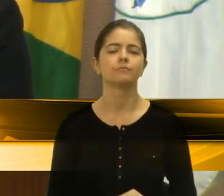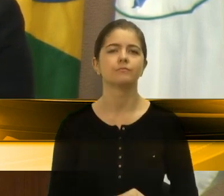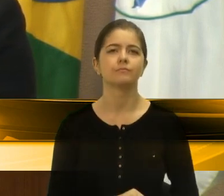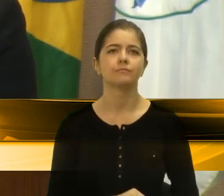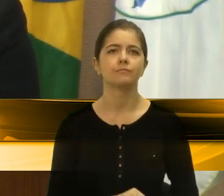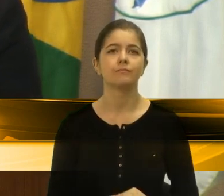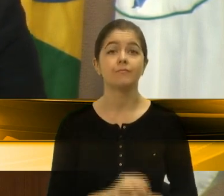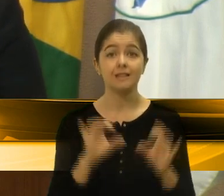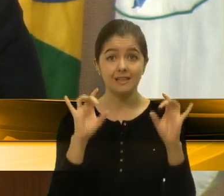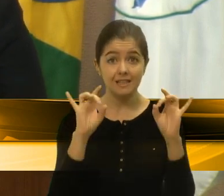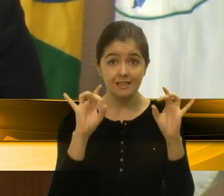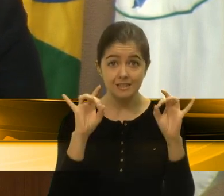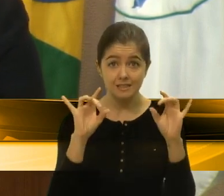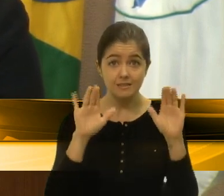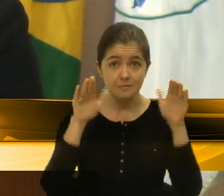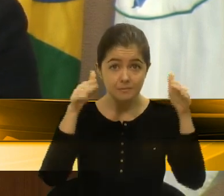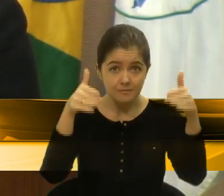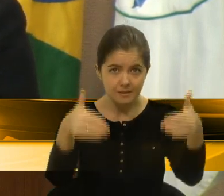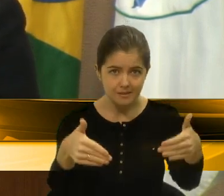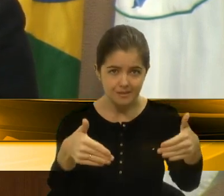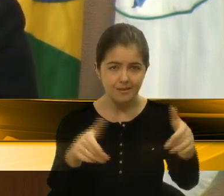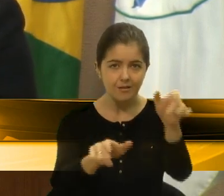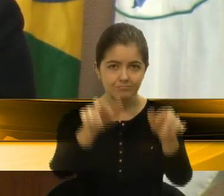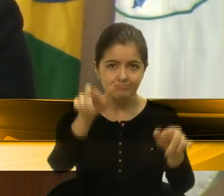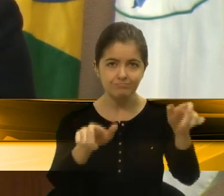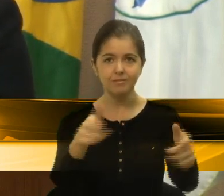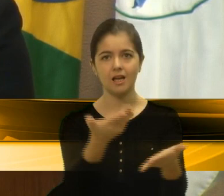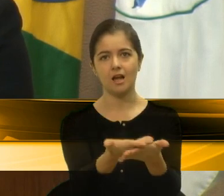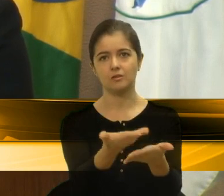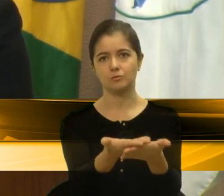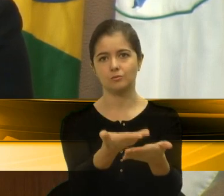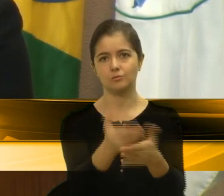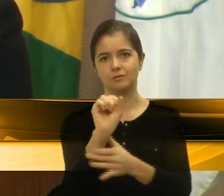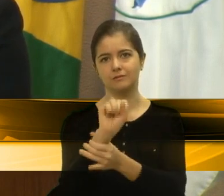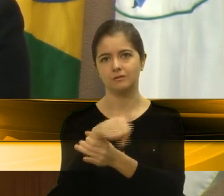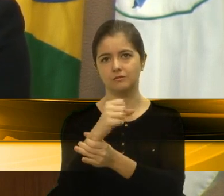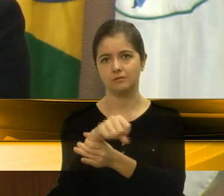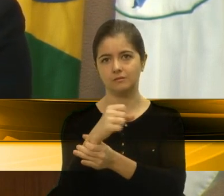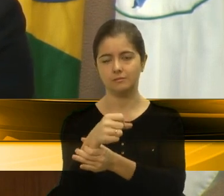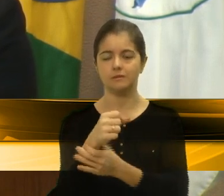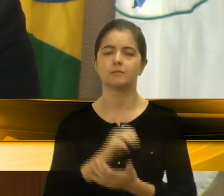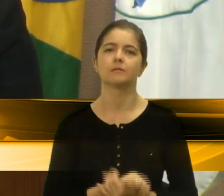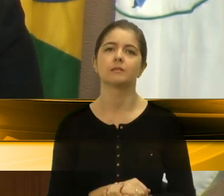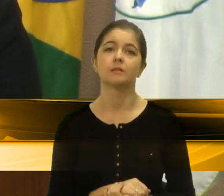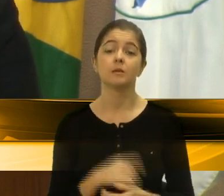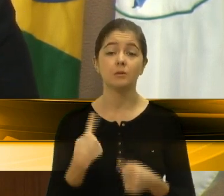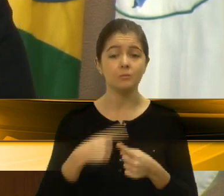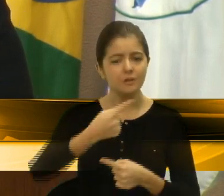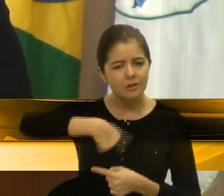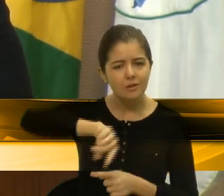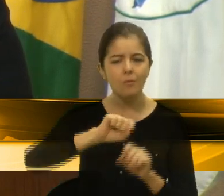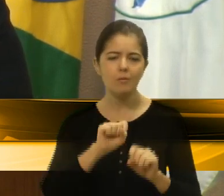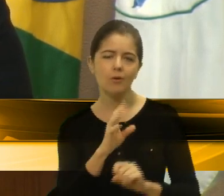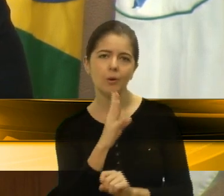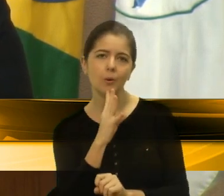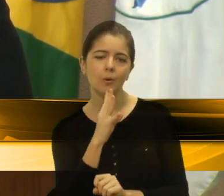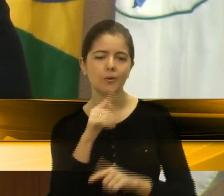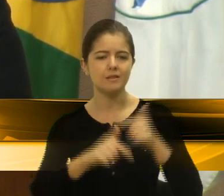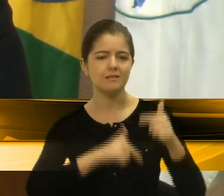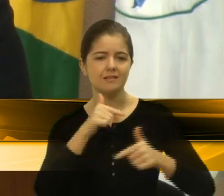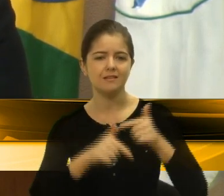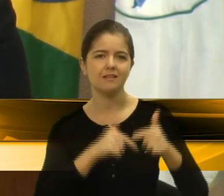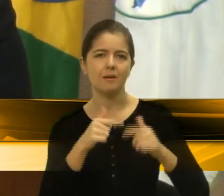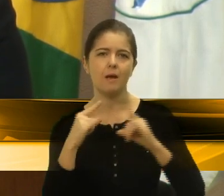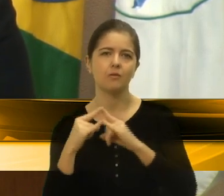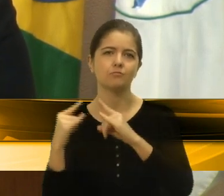em especial os estudantes, como eu comentei, já que, para que a gente possa conhecer o trabalho que essas